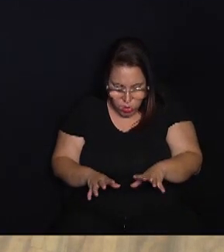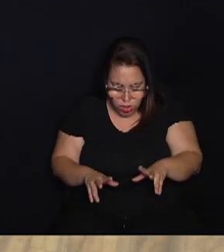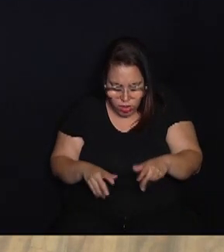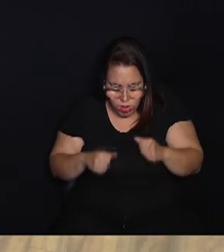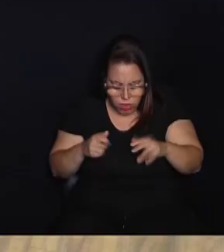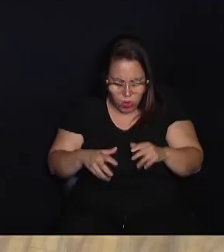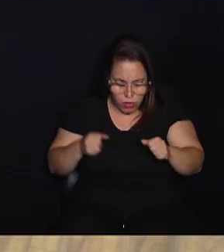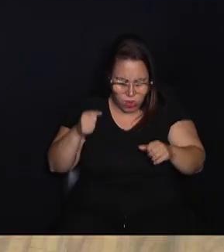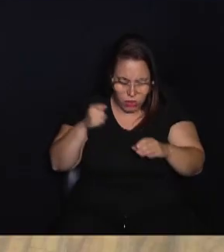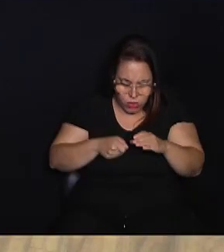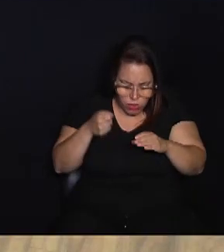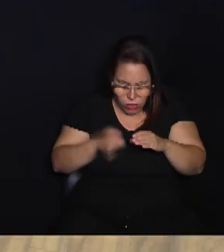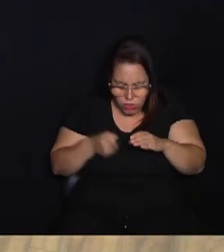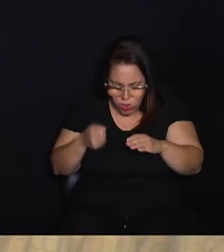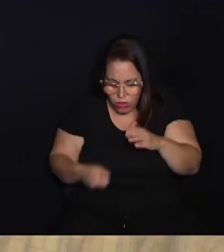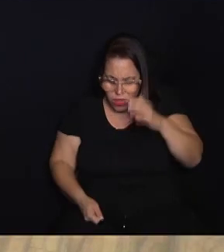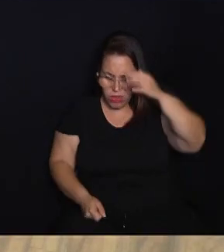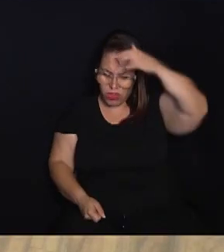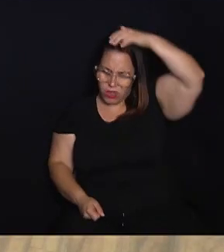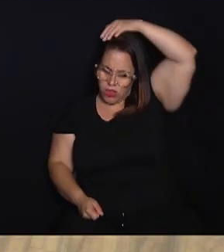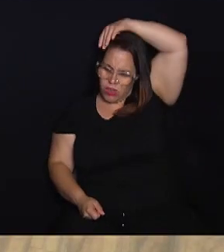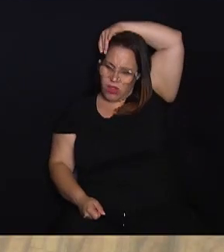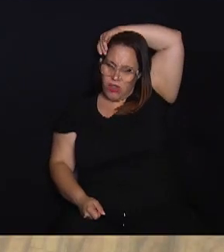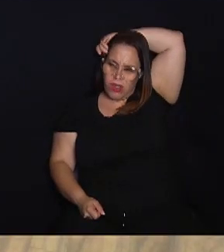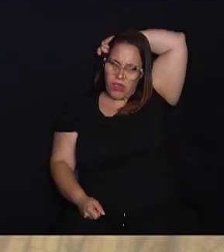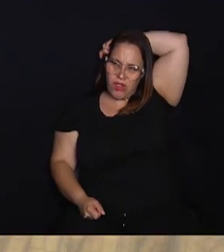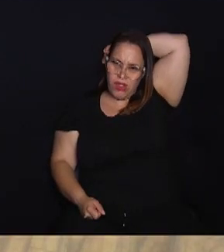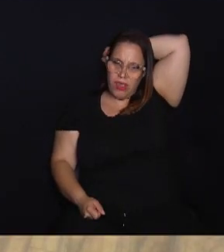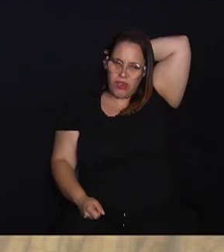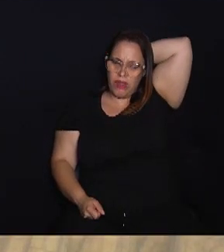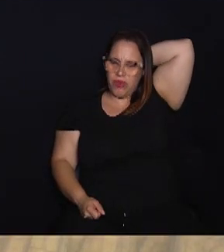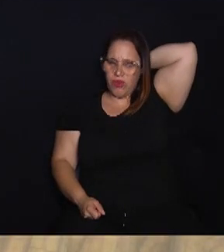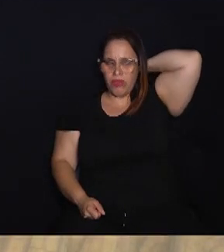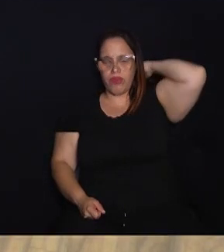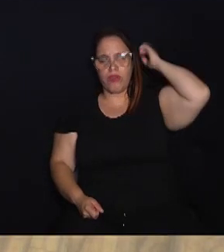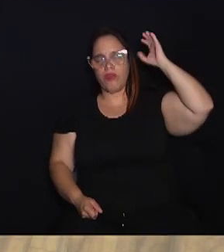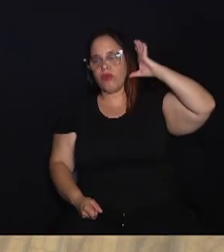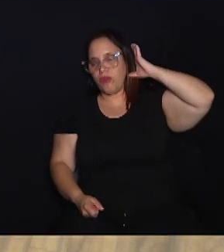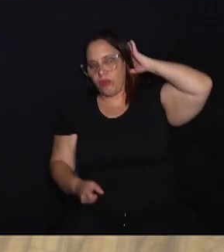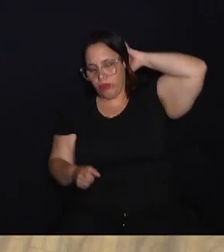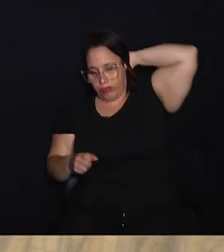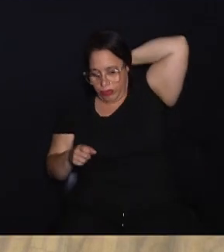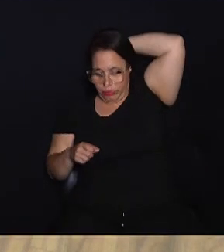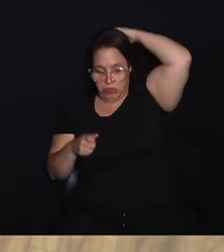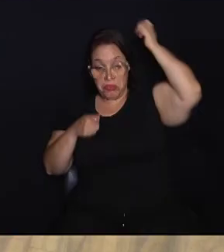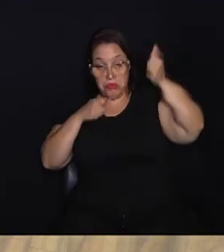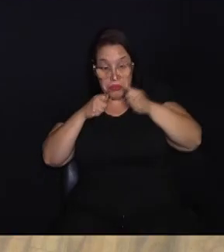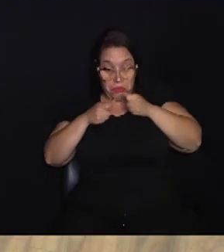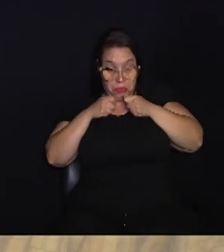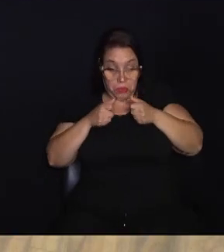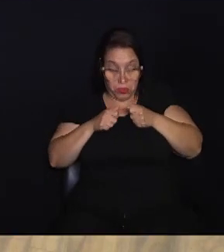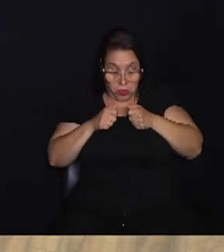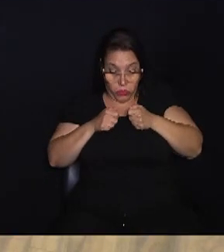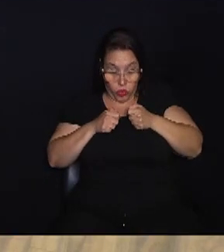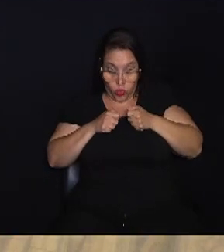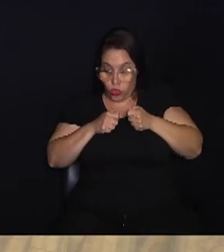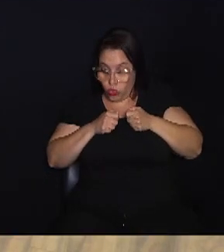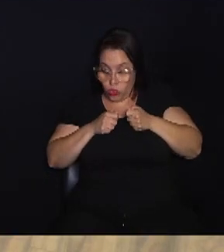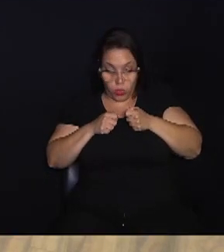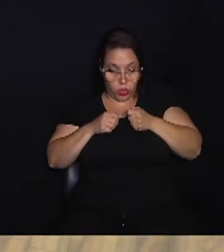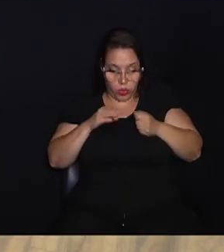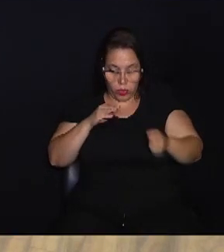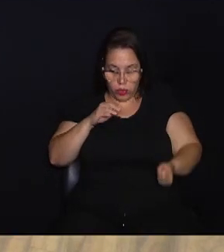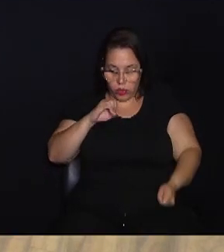colocar um dinheiro? Rapaz, eu acho que assim, o jogo sempre esteve presente na vida do ser humano, né? Jogo do